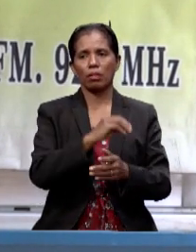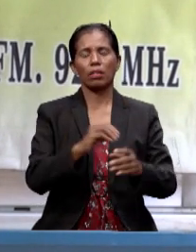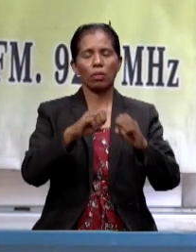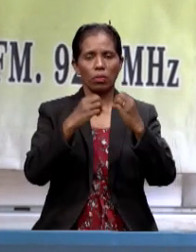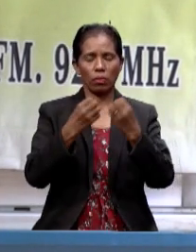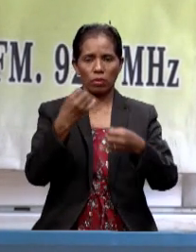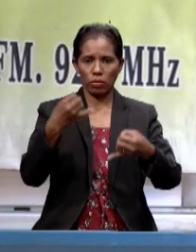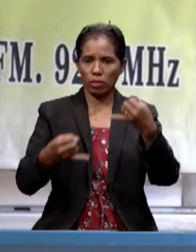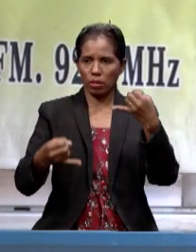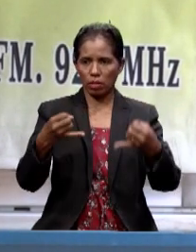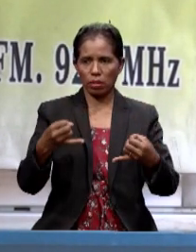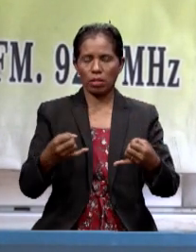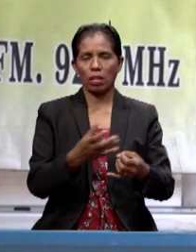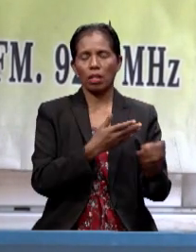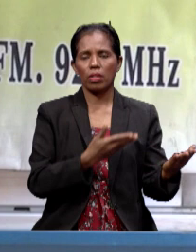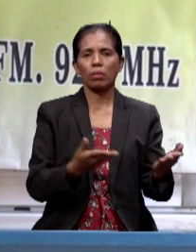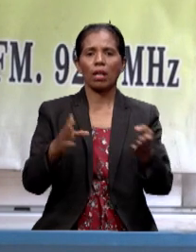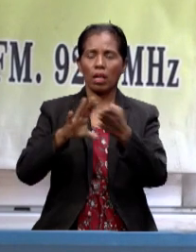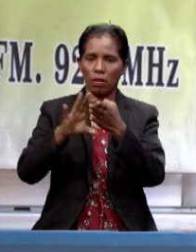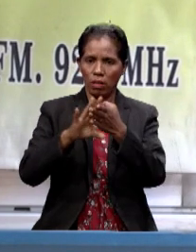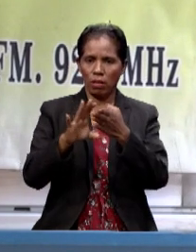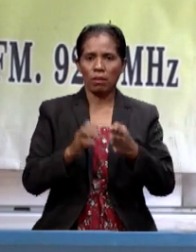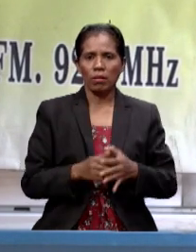atu halo Câmara de Contas atu halo